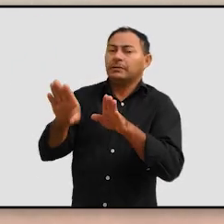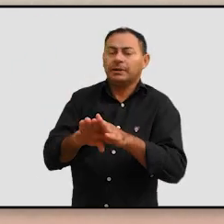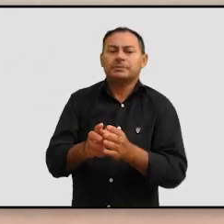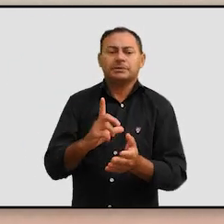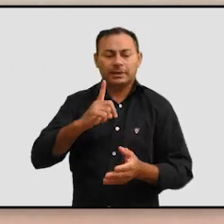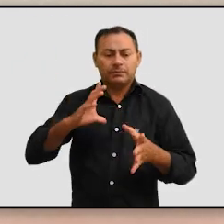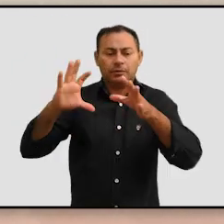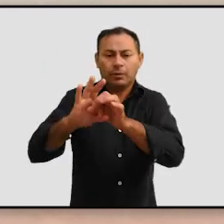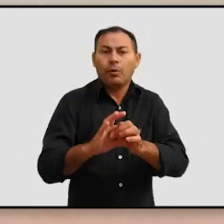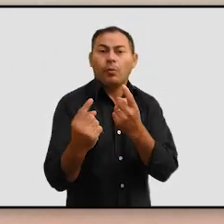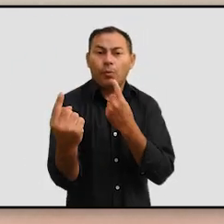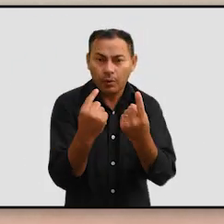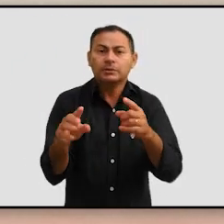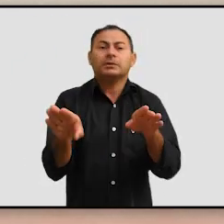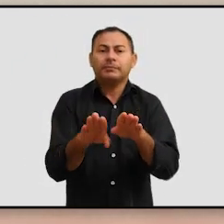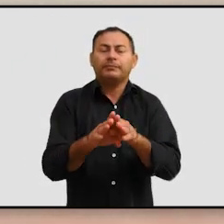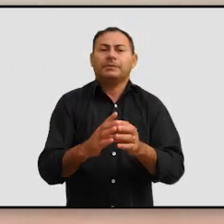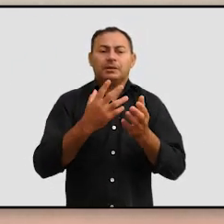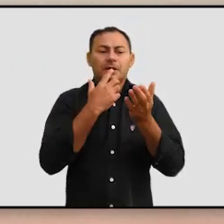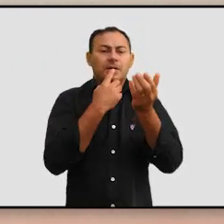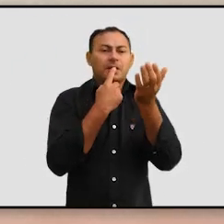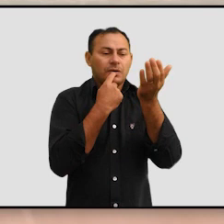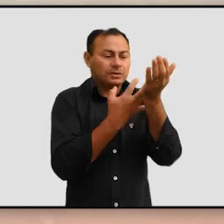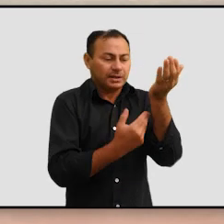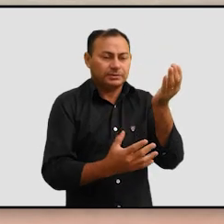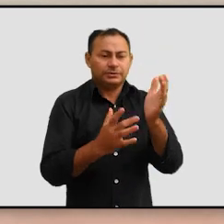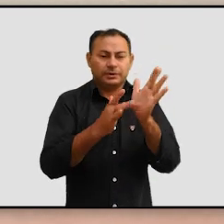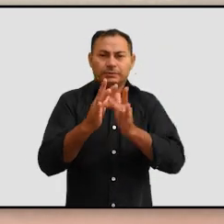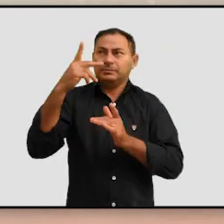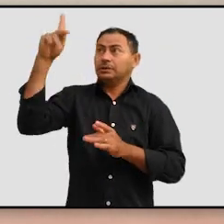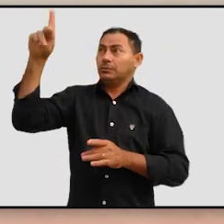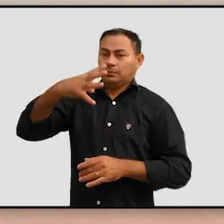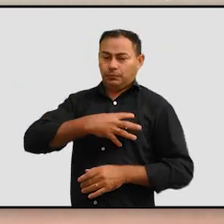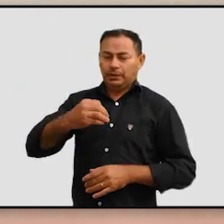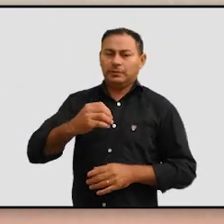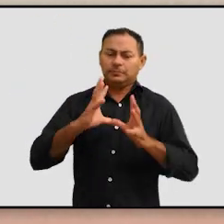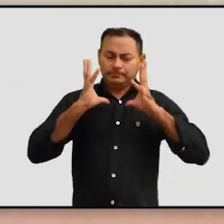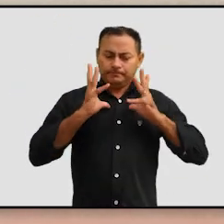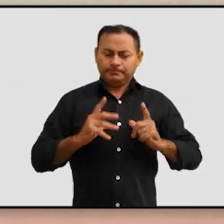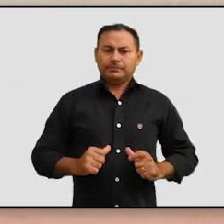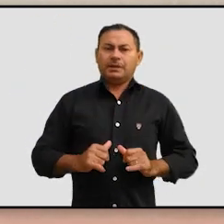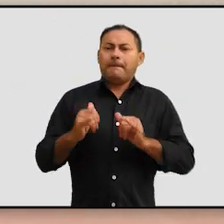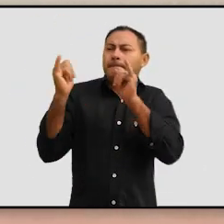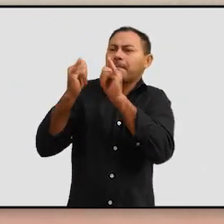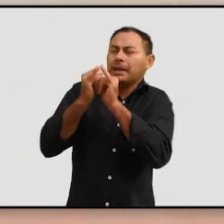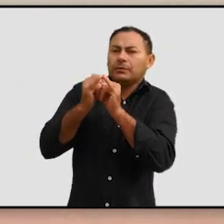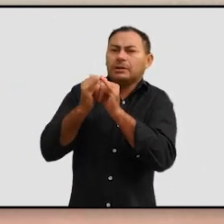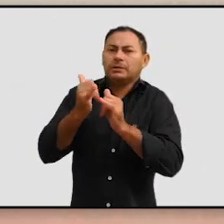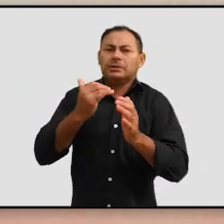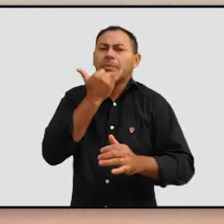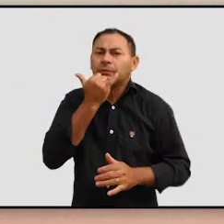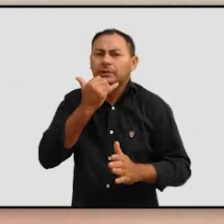Ele está na luz, temos comunhão uns com os outros, e o sangue de Jesus, seu Filho, nos purifica de